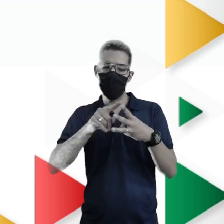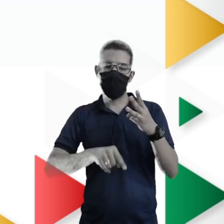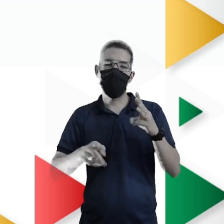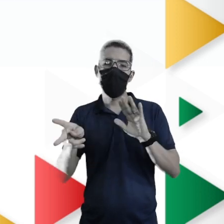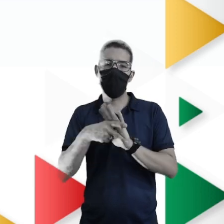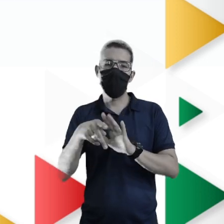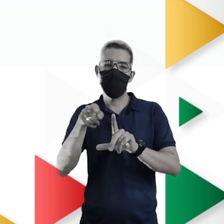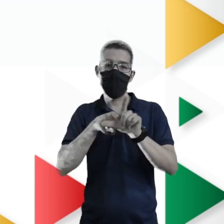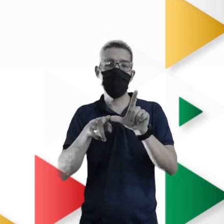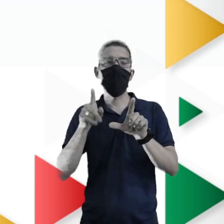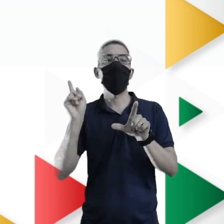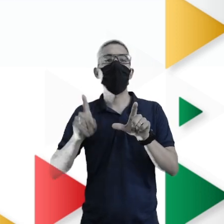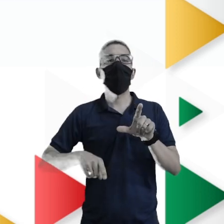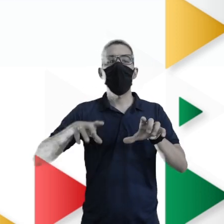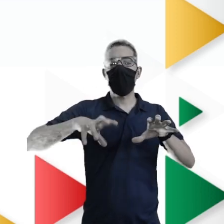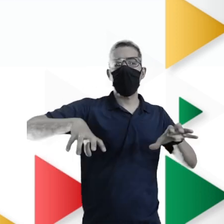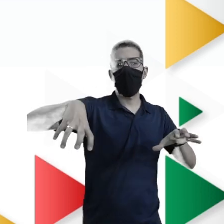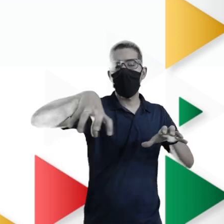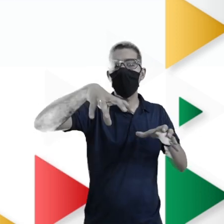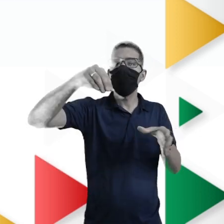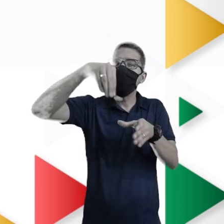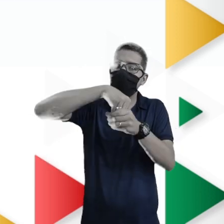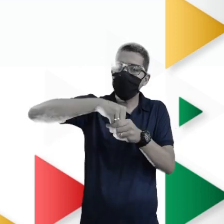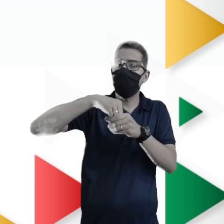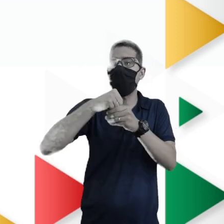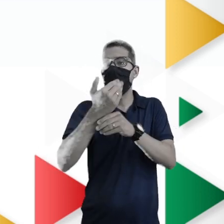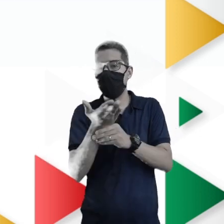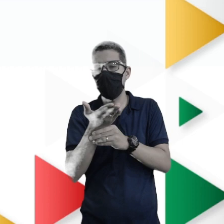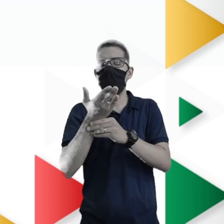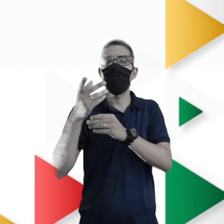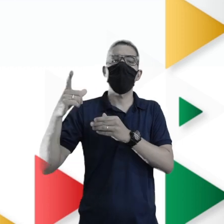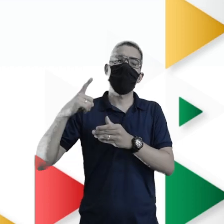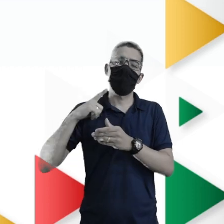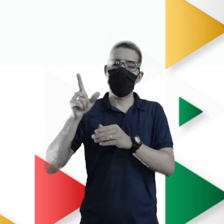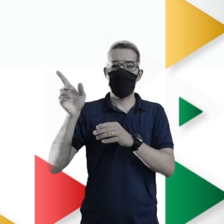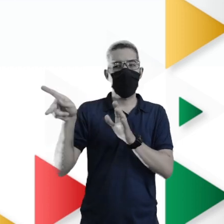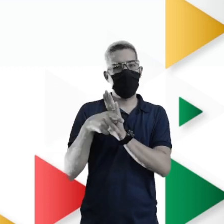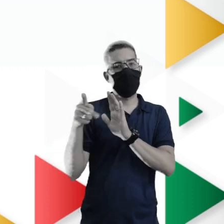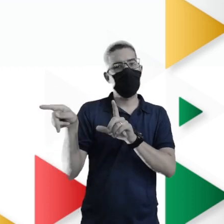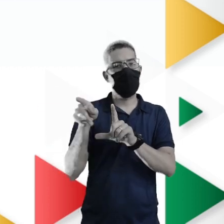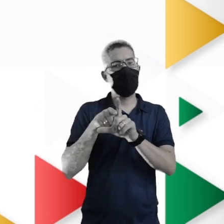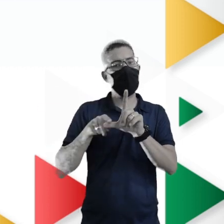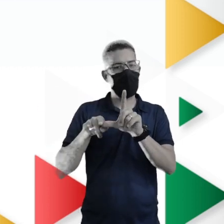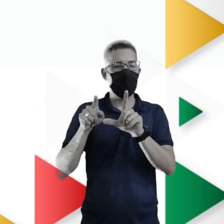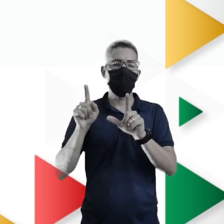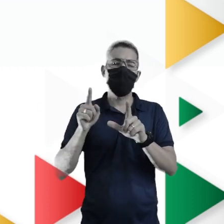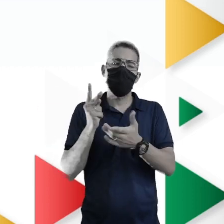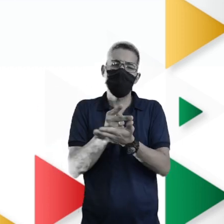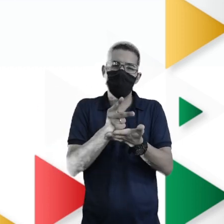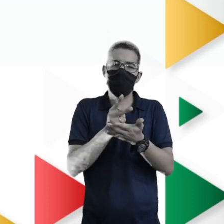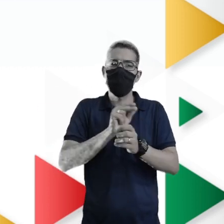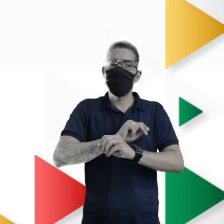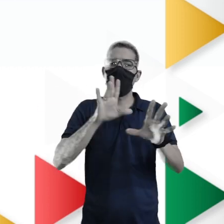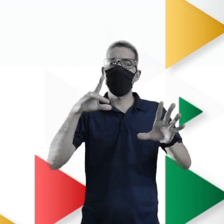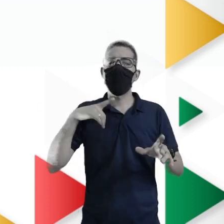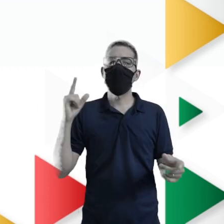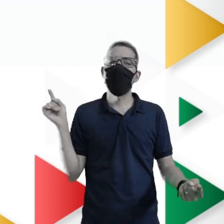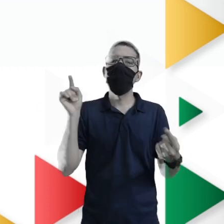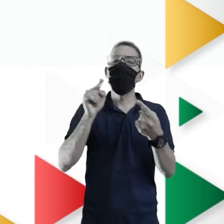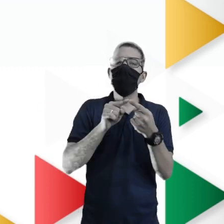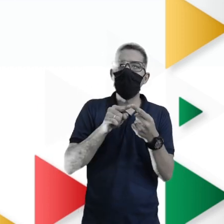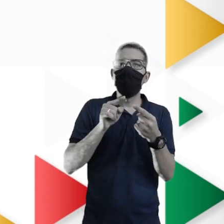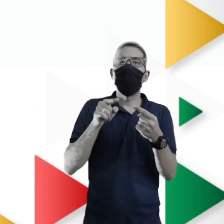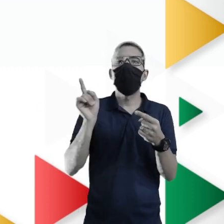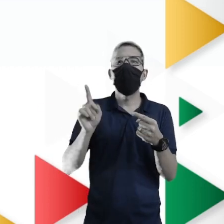parte das regiões internas e externas do ângulo, tá bom? Sempre, claro, fazendo a referência